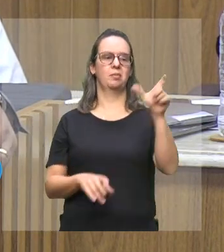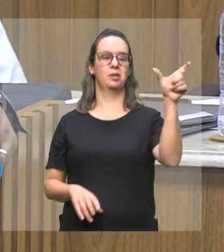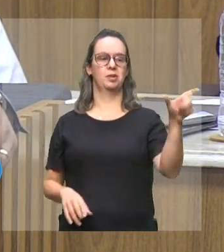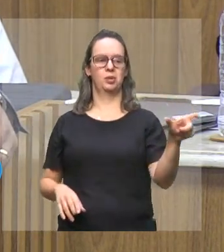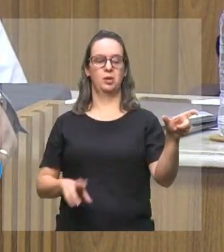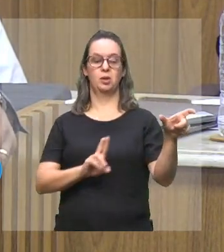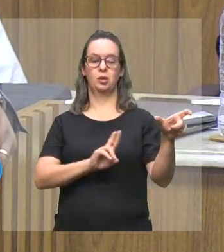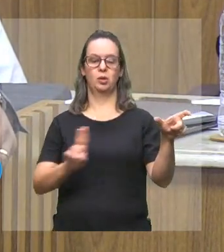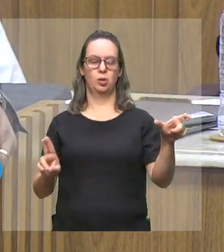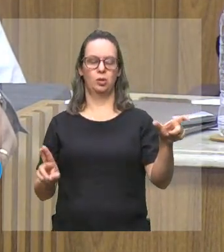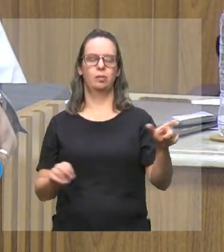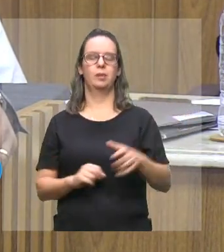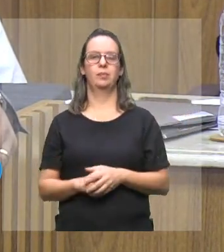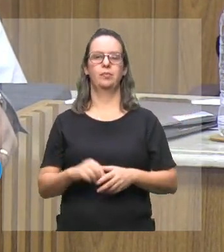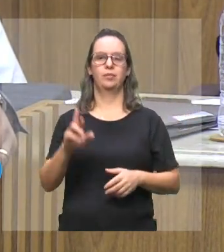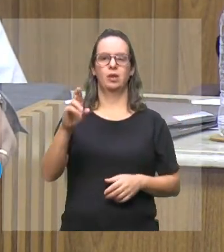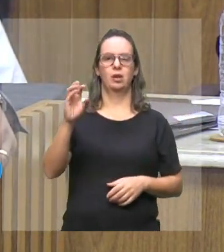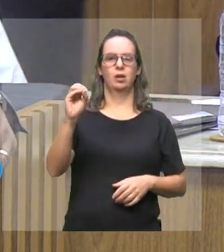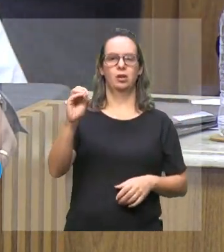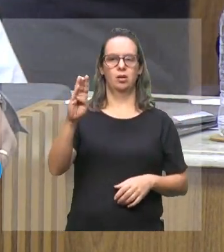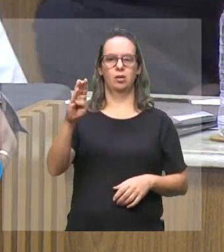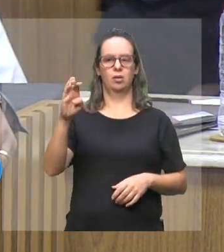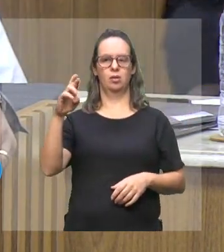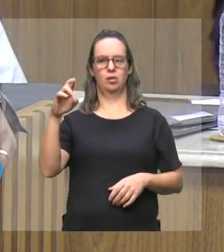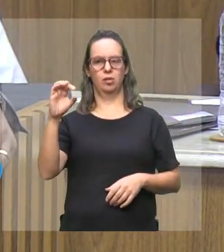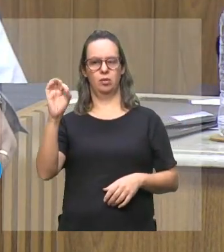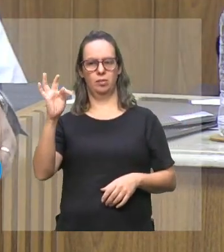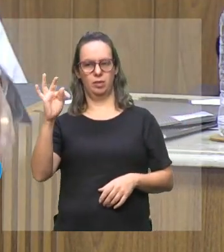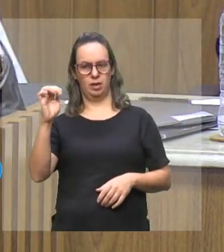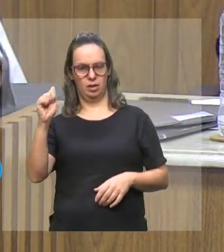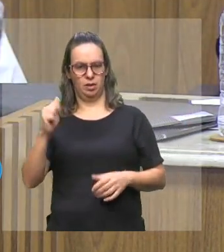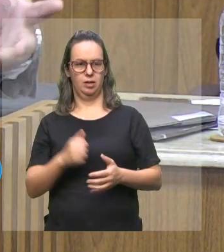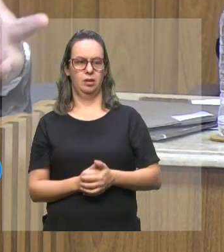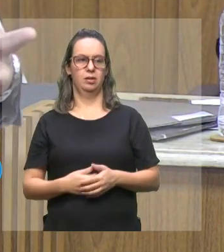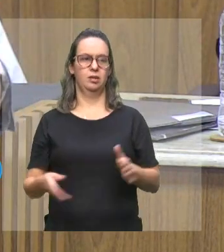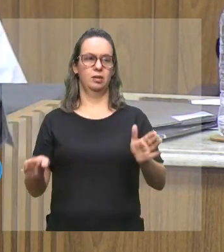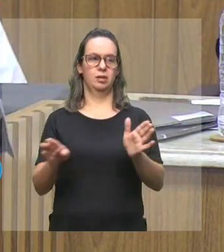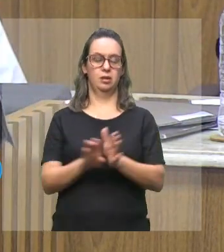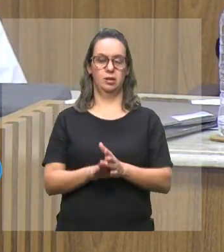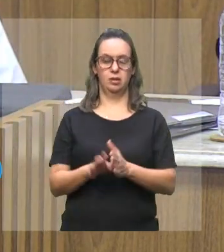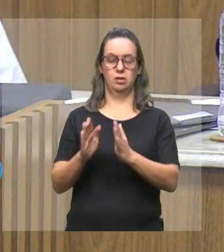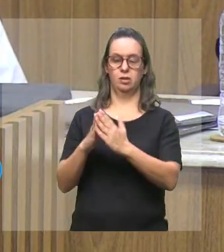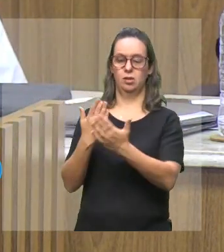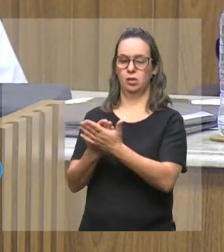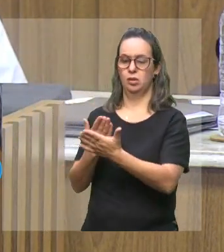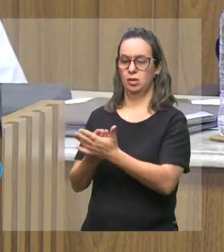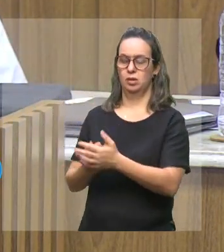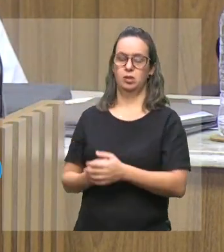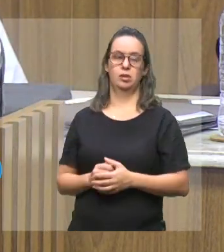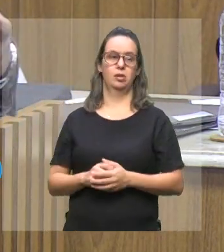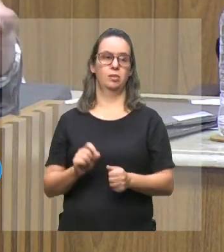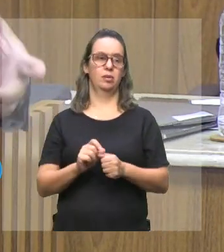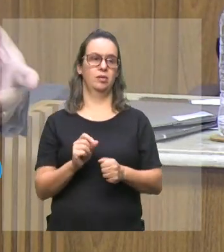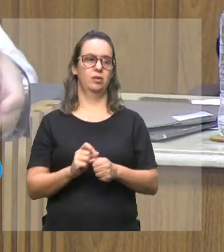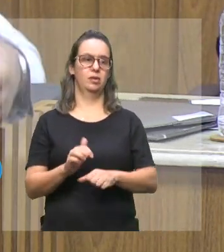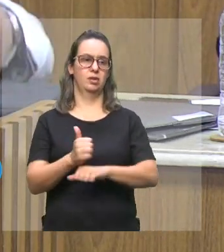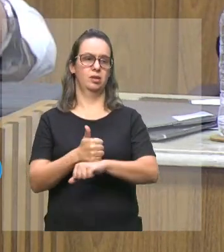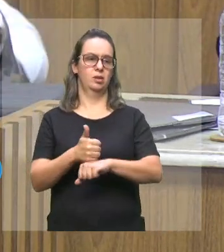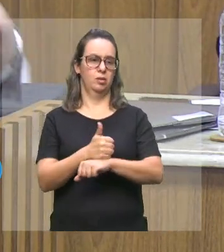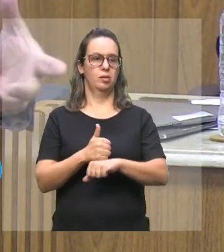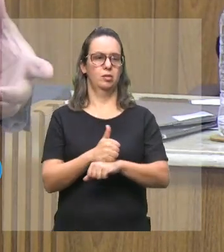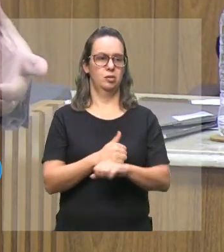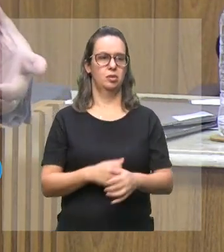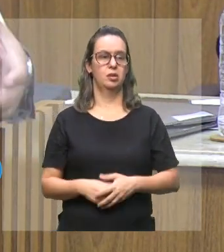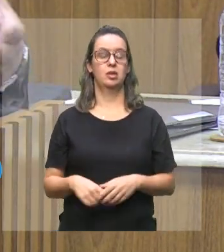nosso amigo, companheiro, não é, que tem trazido essa escola para gerar mão de obra para a nossa cidade, porque é através da mão de obra, que é o